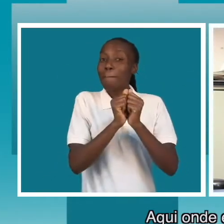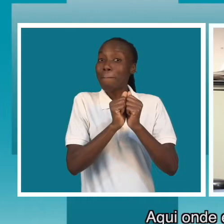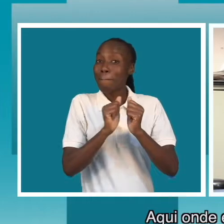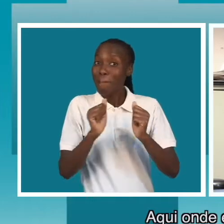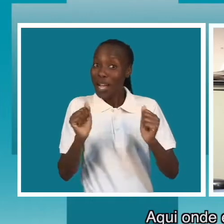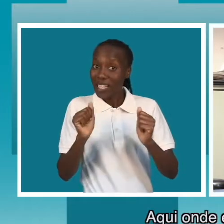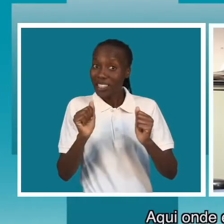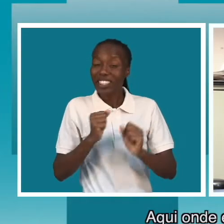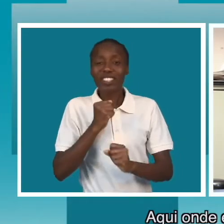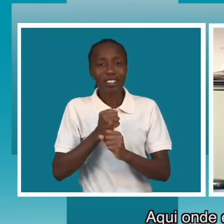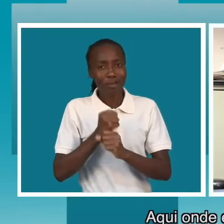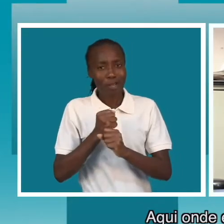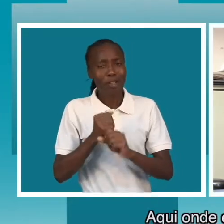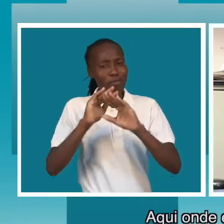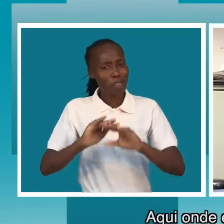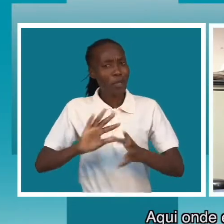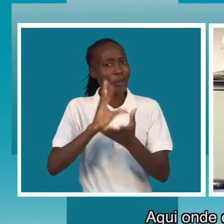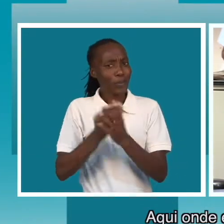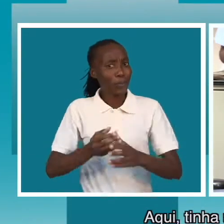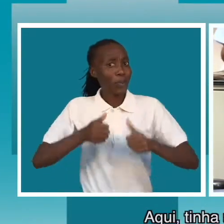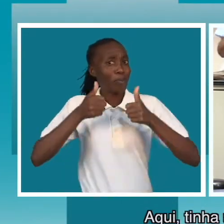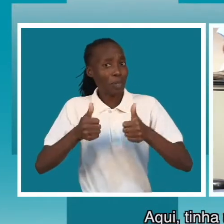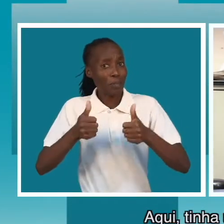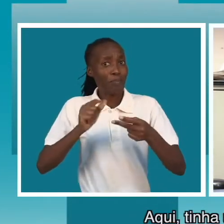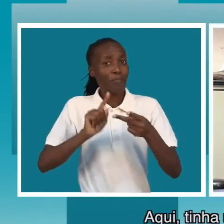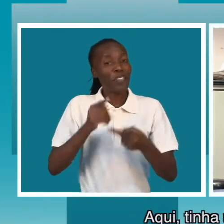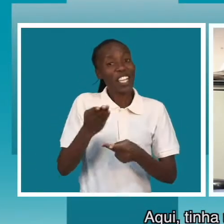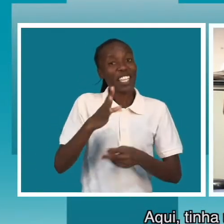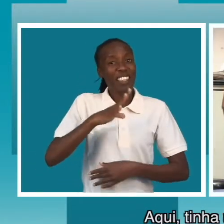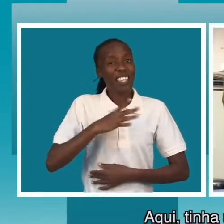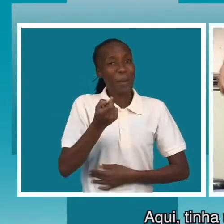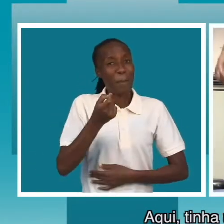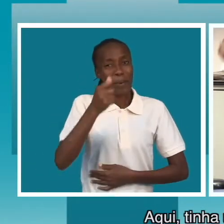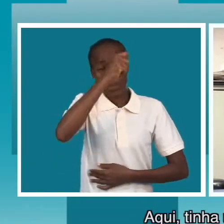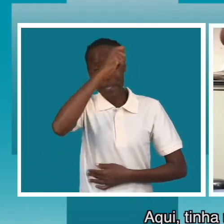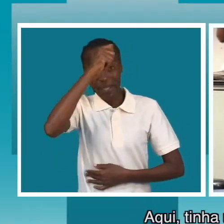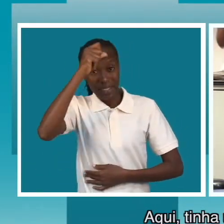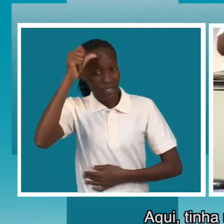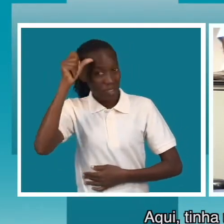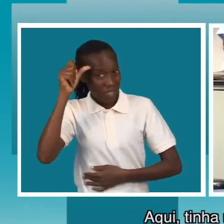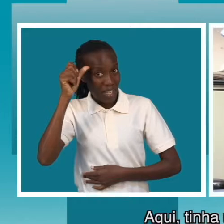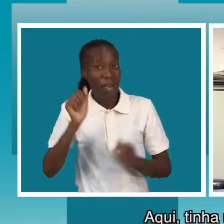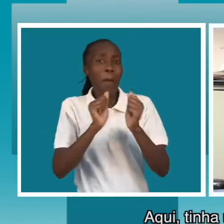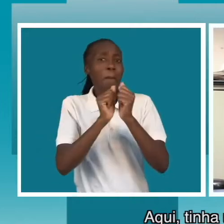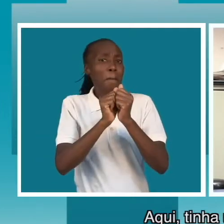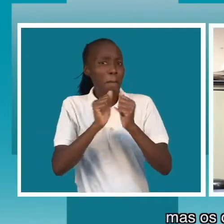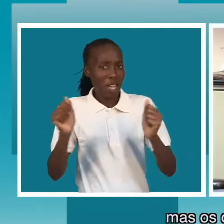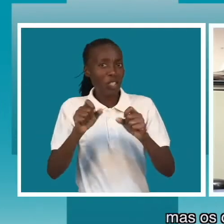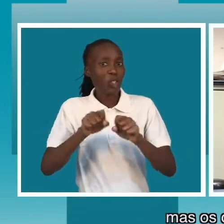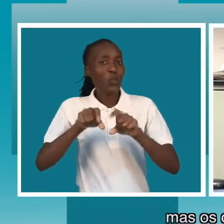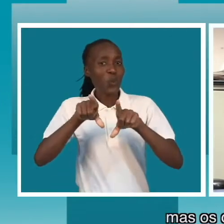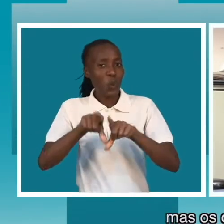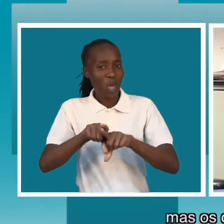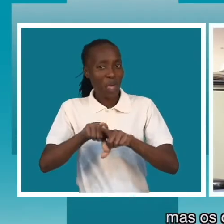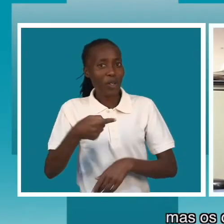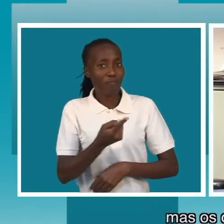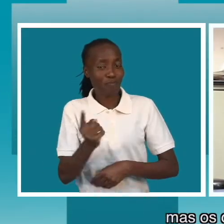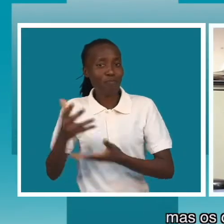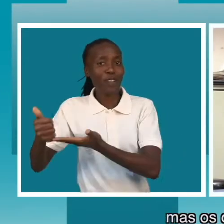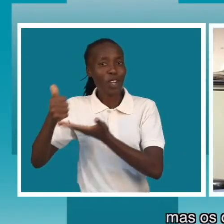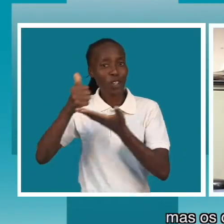mas de trabalho está aqui tenha um pouco de dificuldade maggi as